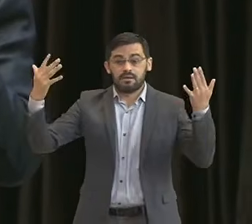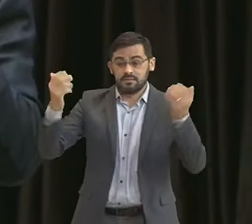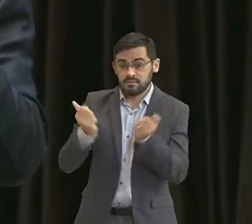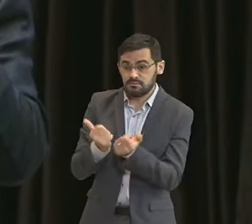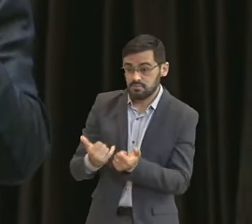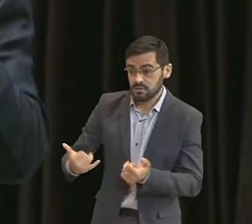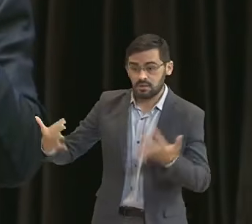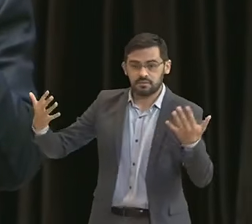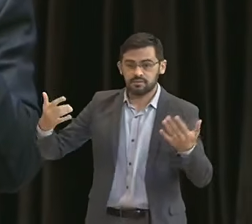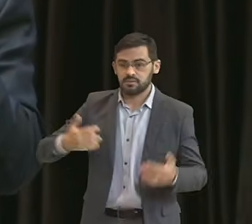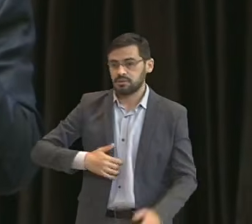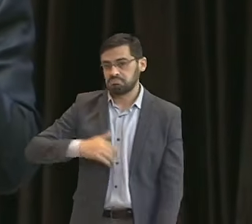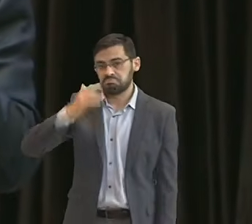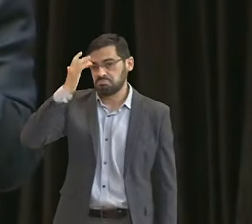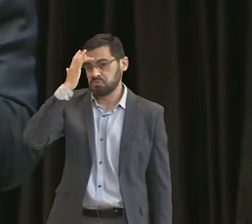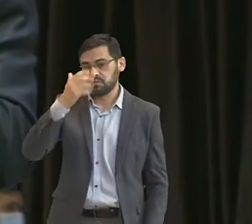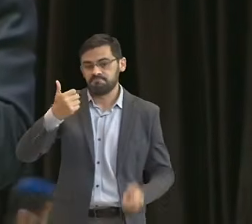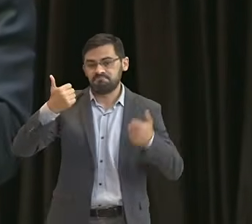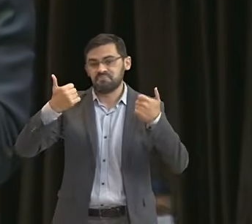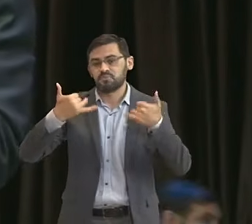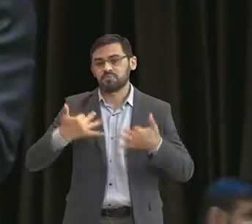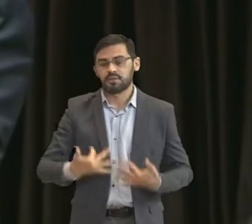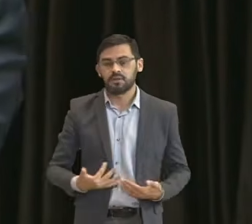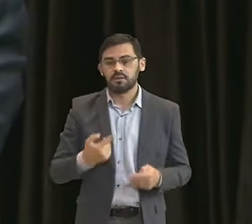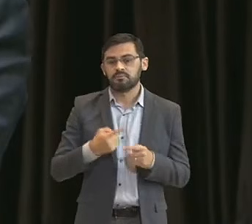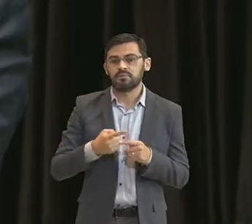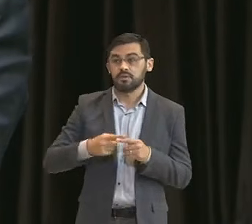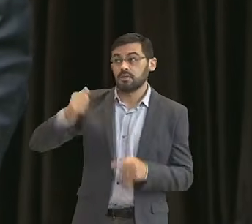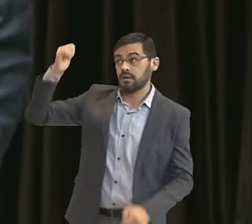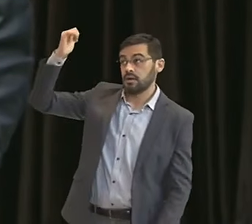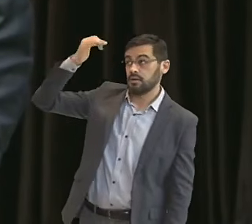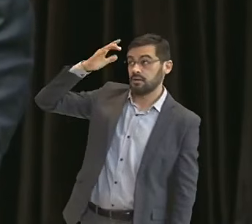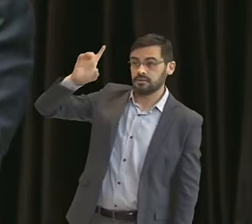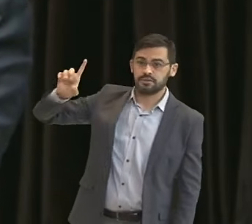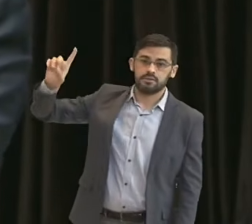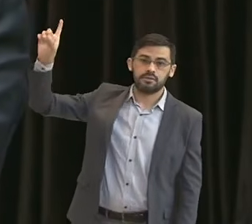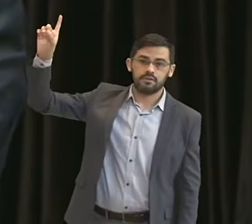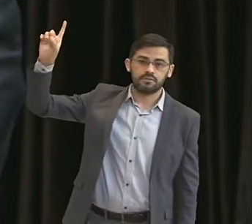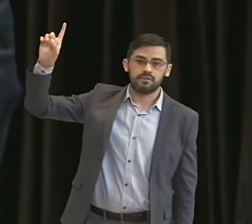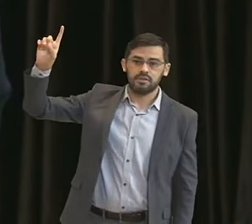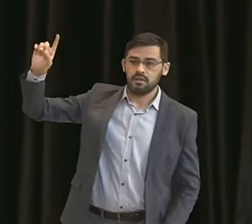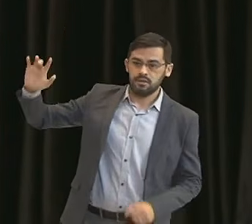acontecer que eu não sei explicar, porque a graça de Deus